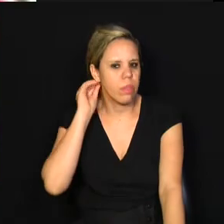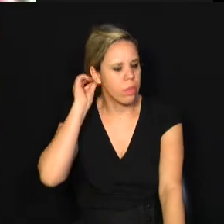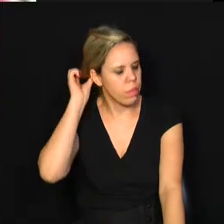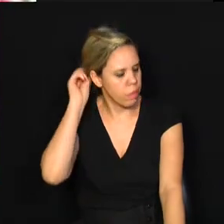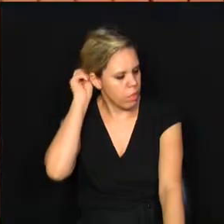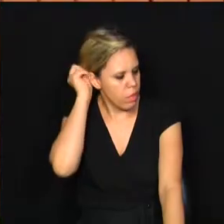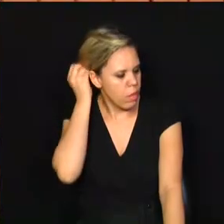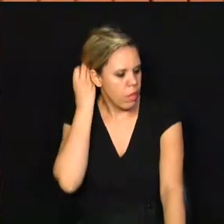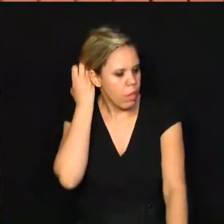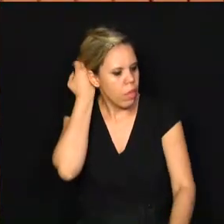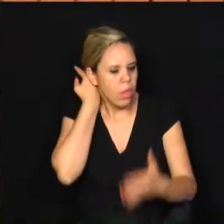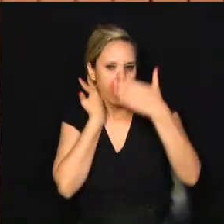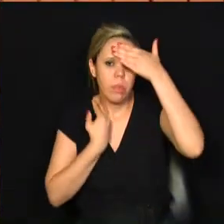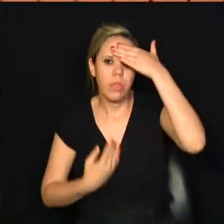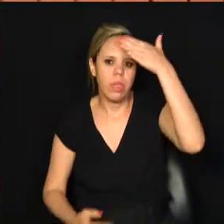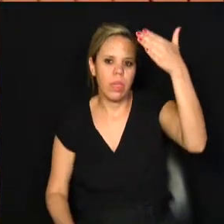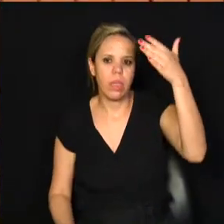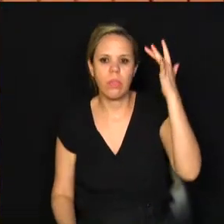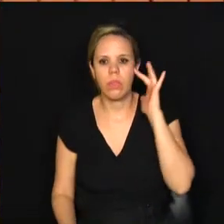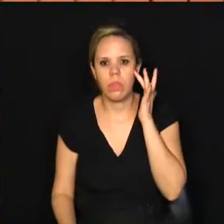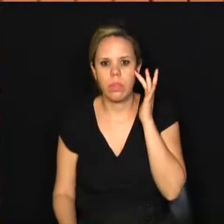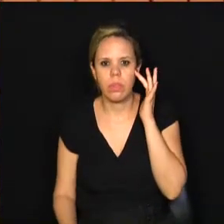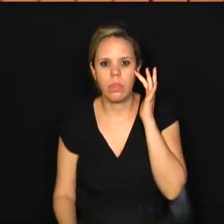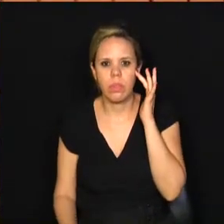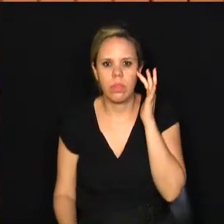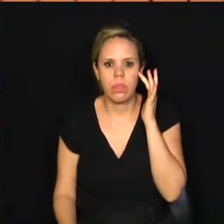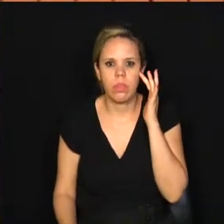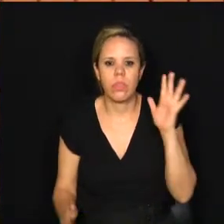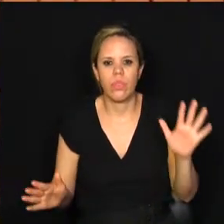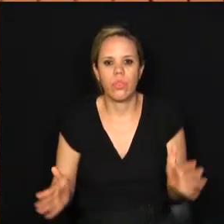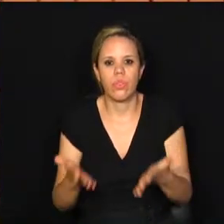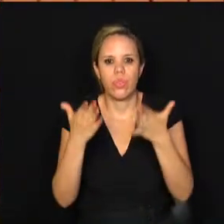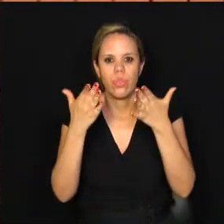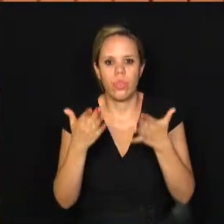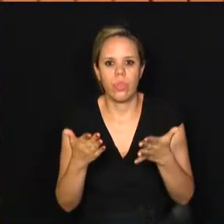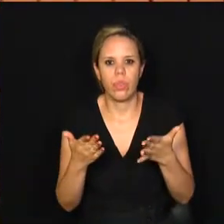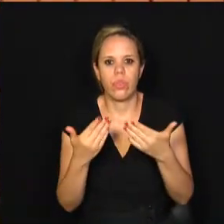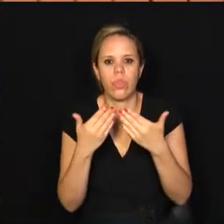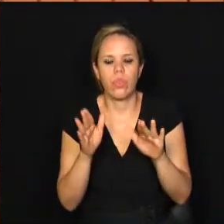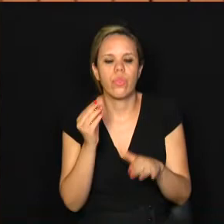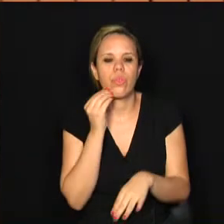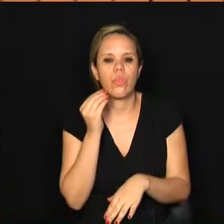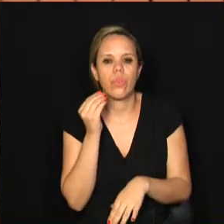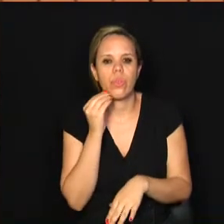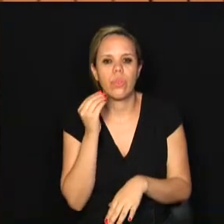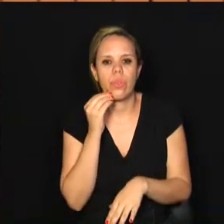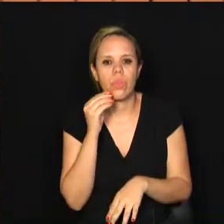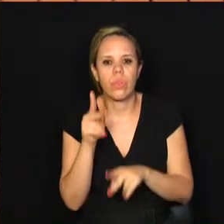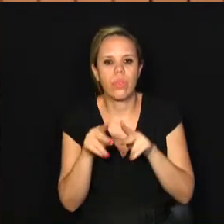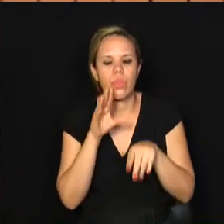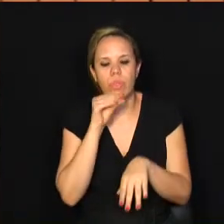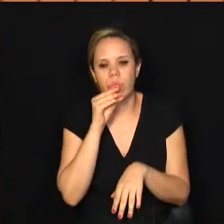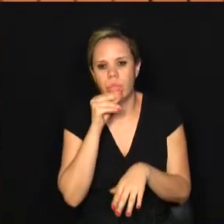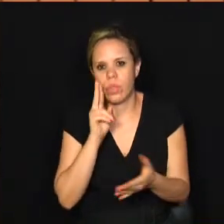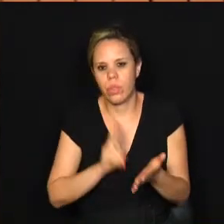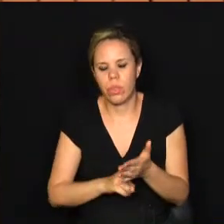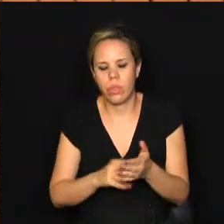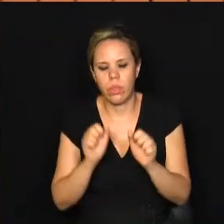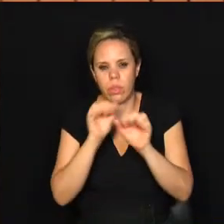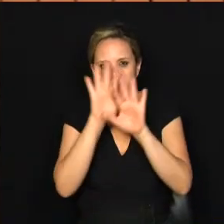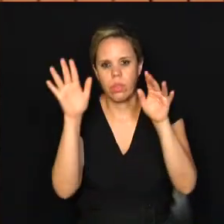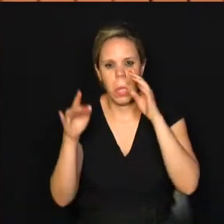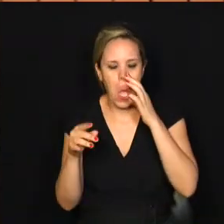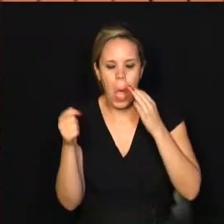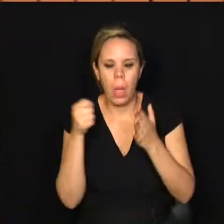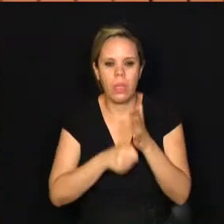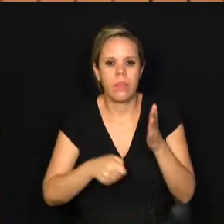Obrigado, Mauro. Acho que a nossa contribuição foi abrir esse espaço para que os trabalhadores pudessem esclarecer a sua